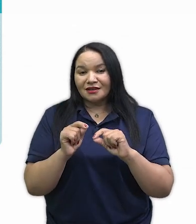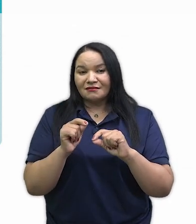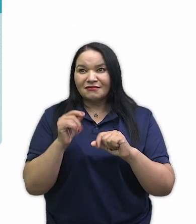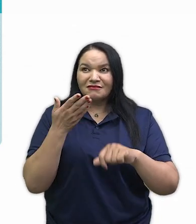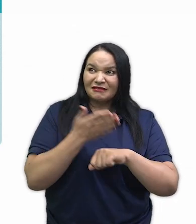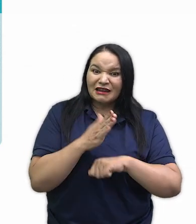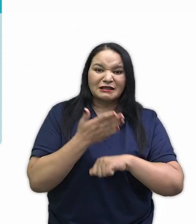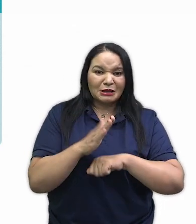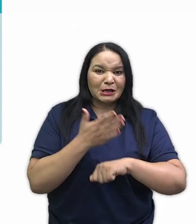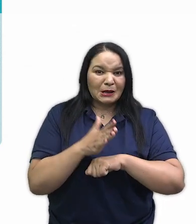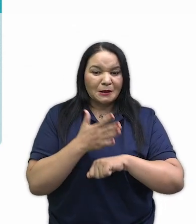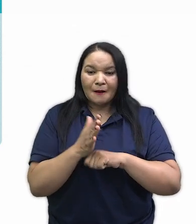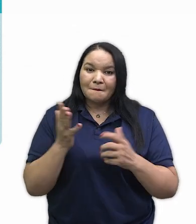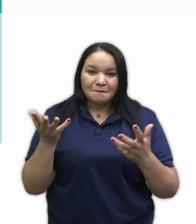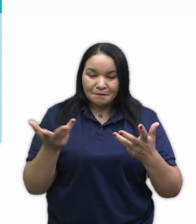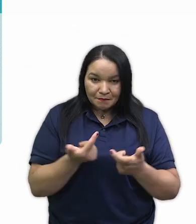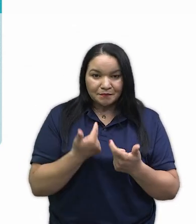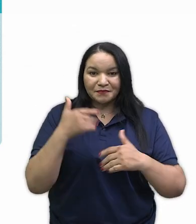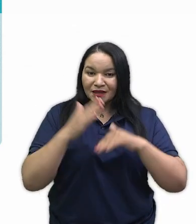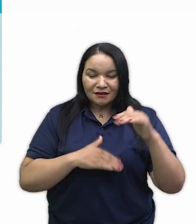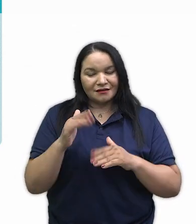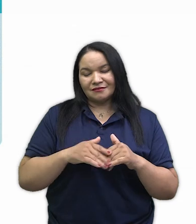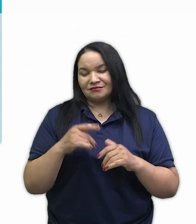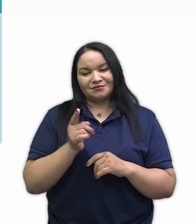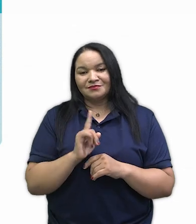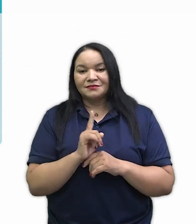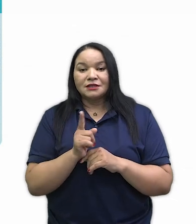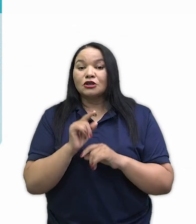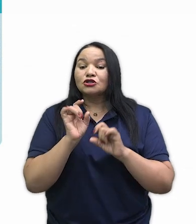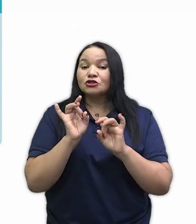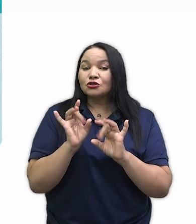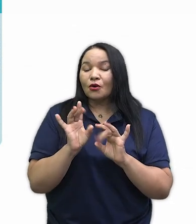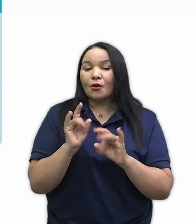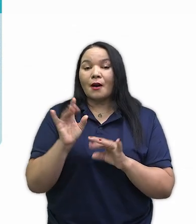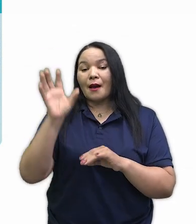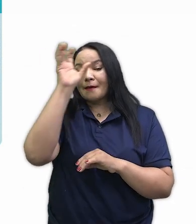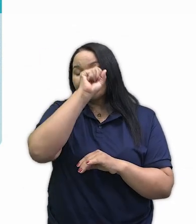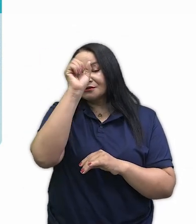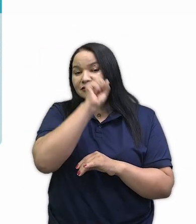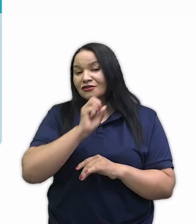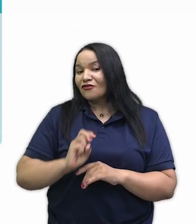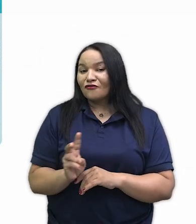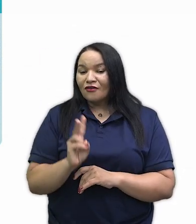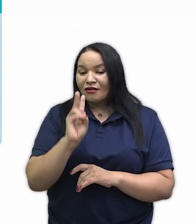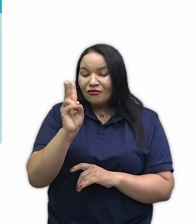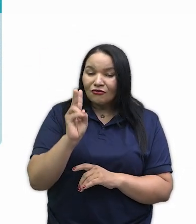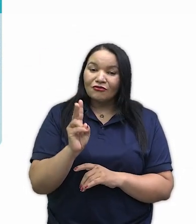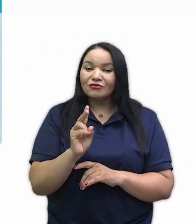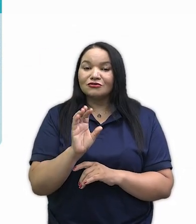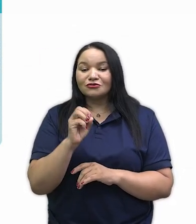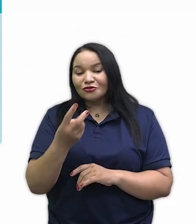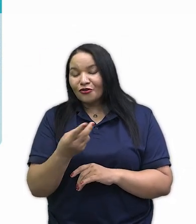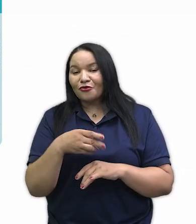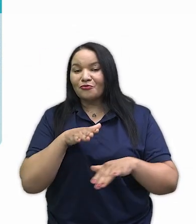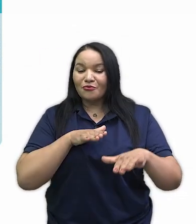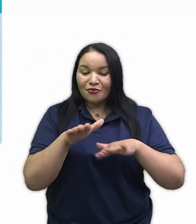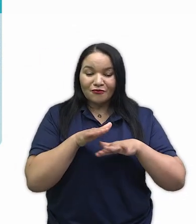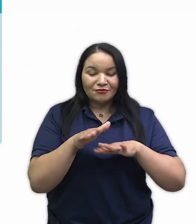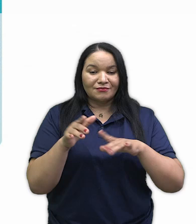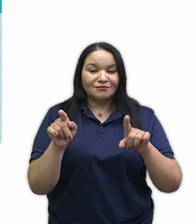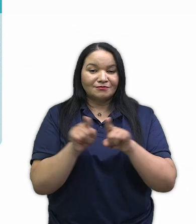luta especificamente, mas é você aprender os valores, aprender os movimentos,